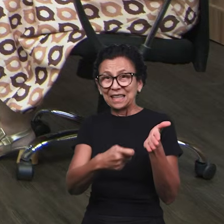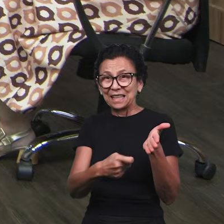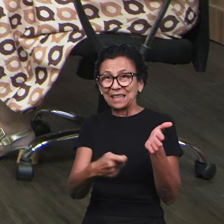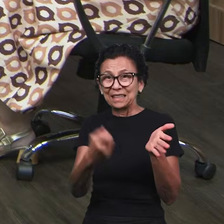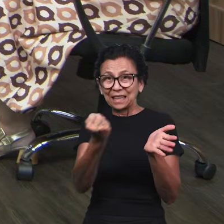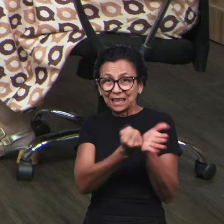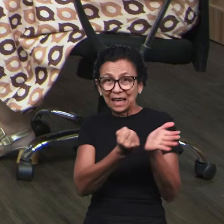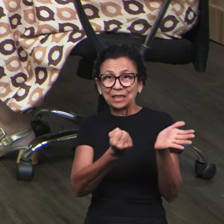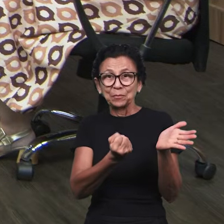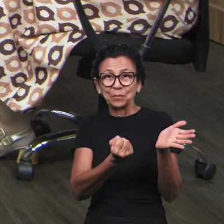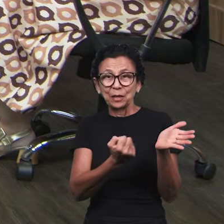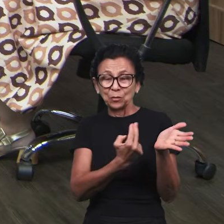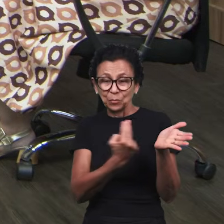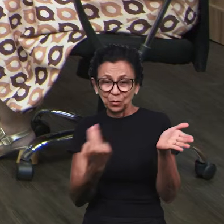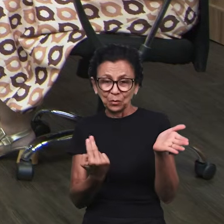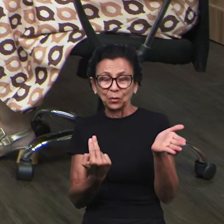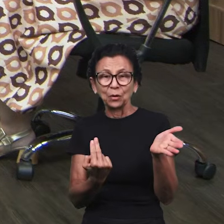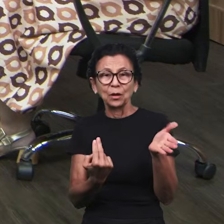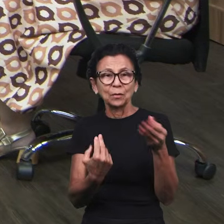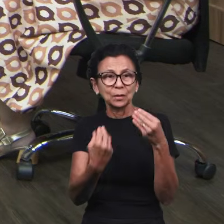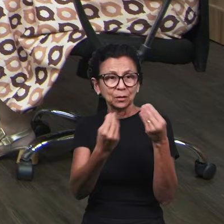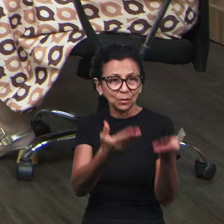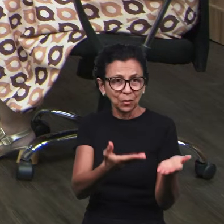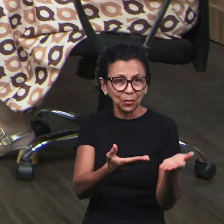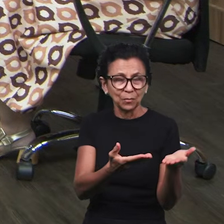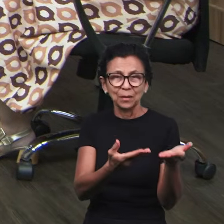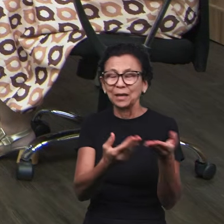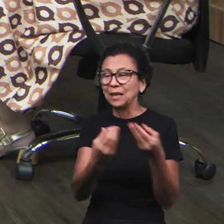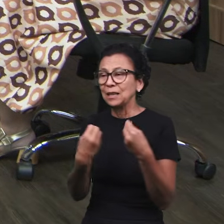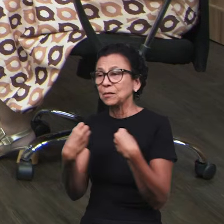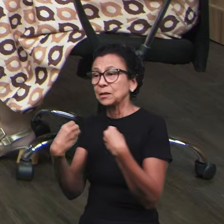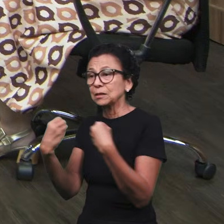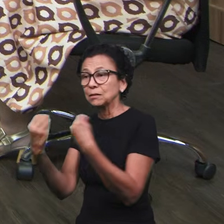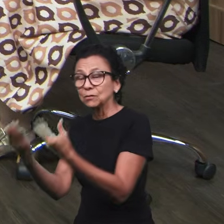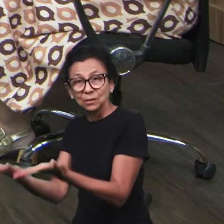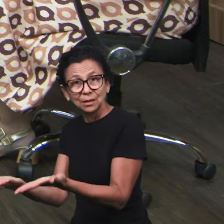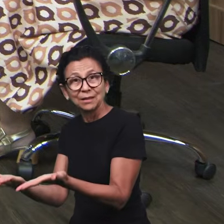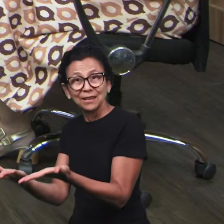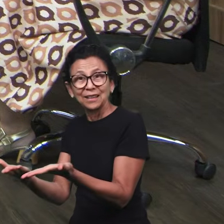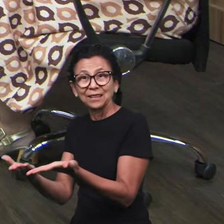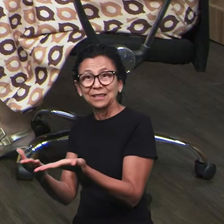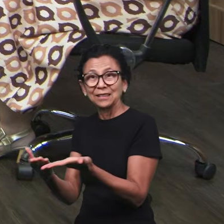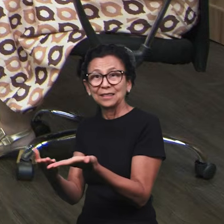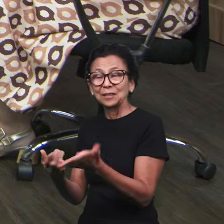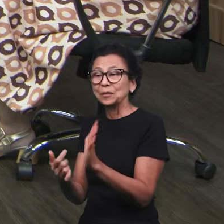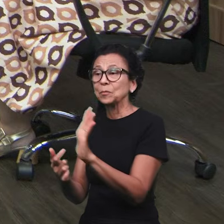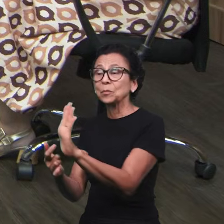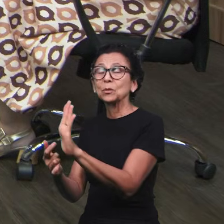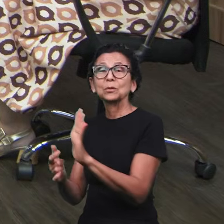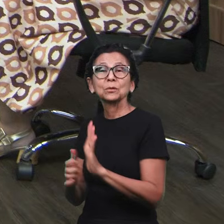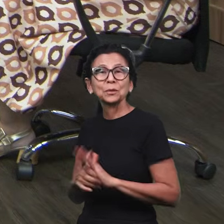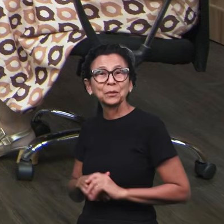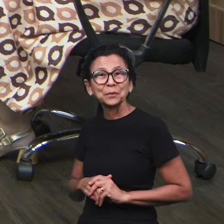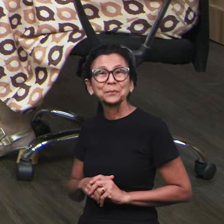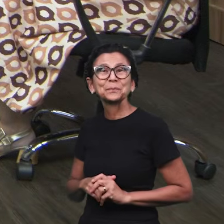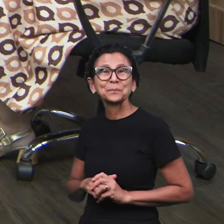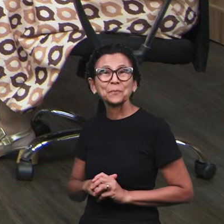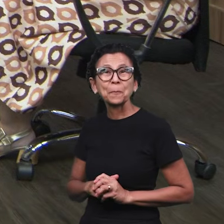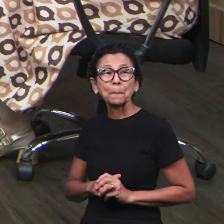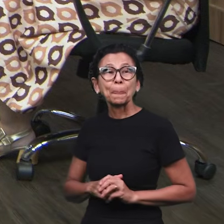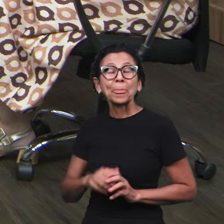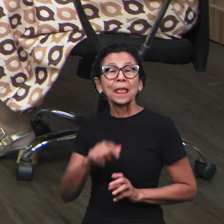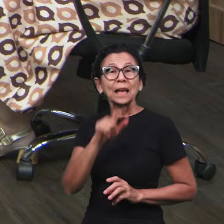essa é a sua receita, tá bom? E ela foi lá e ela recebeu uma bênção, ela